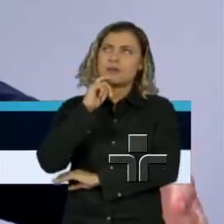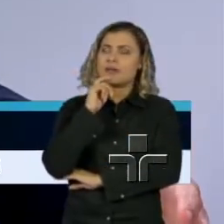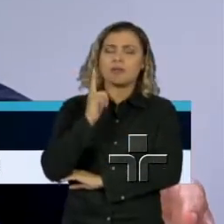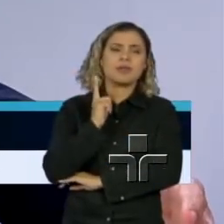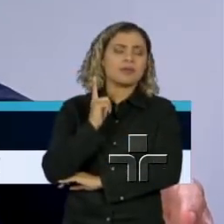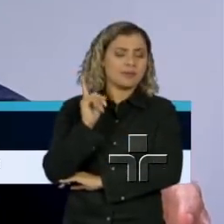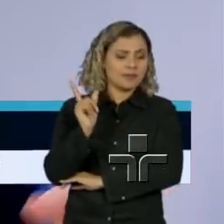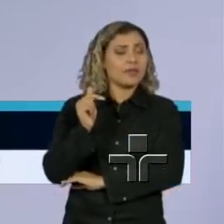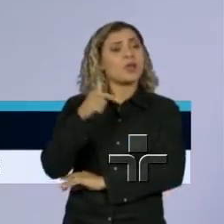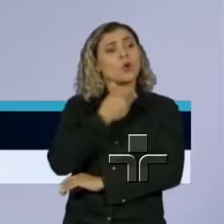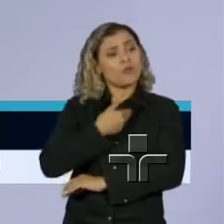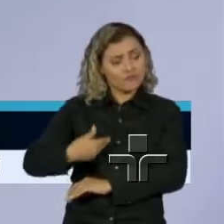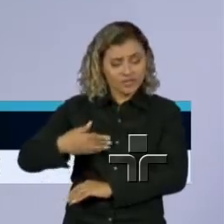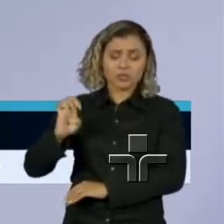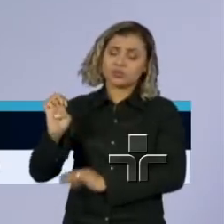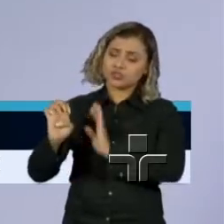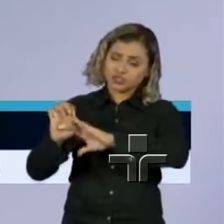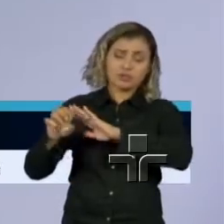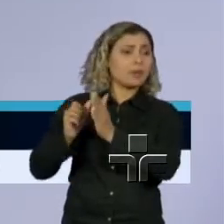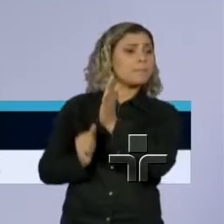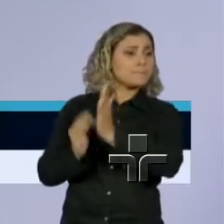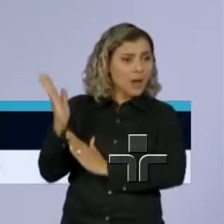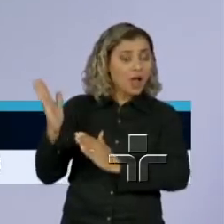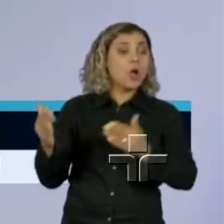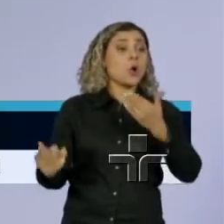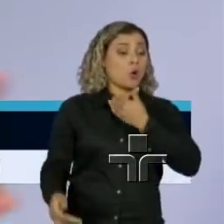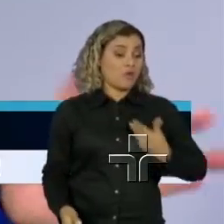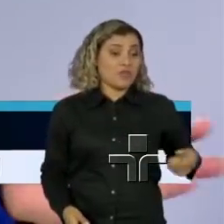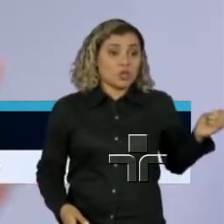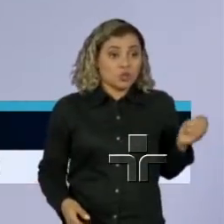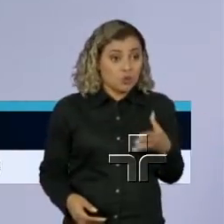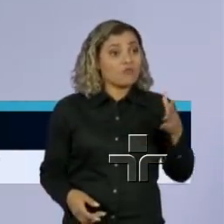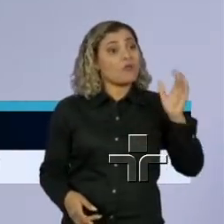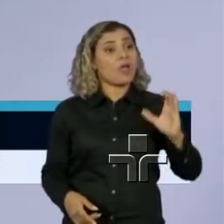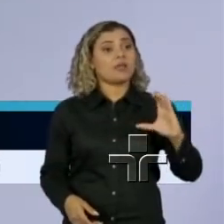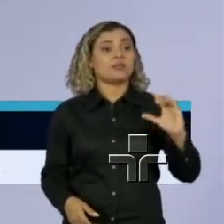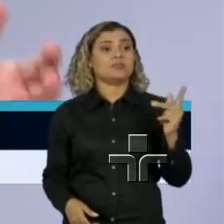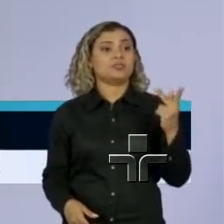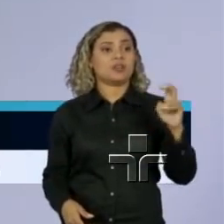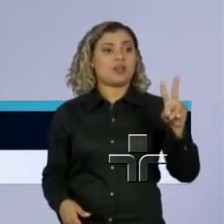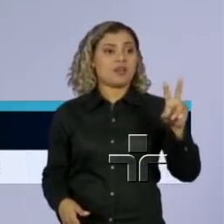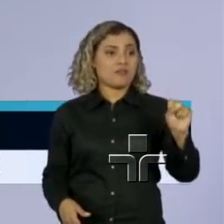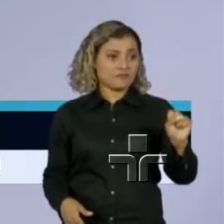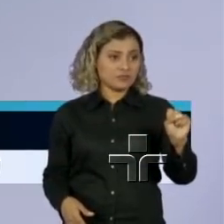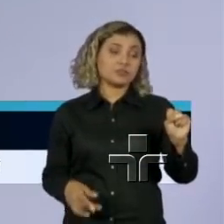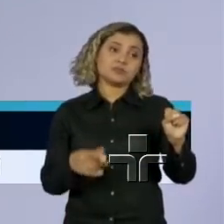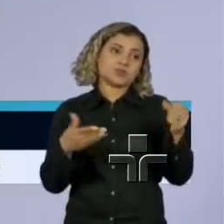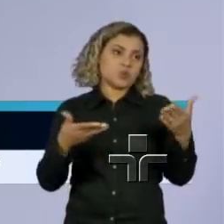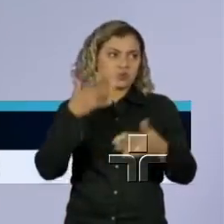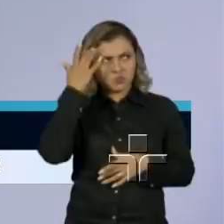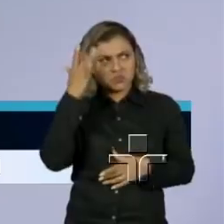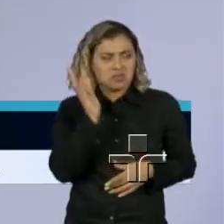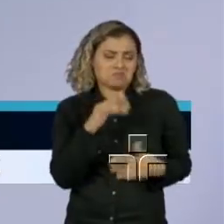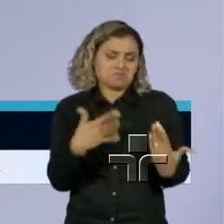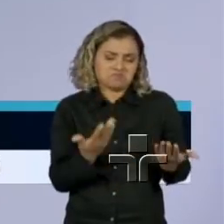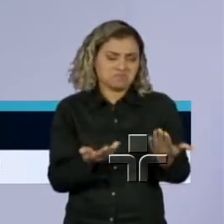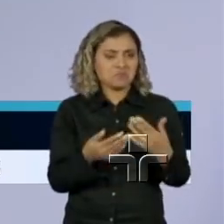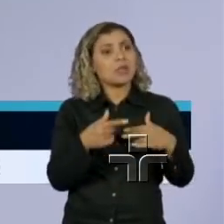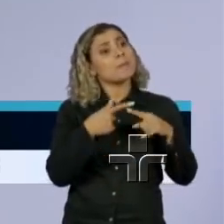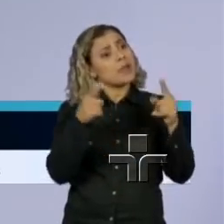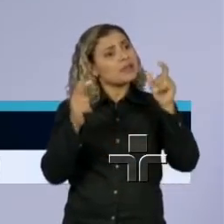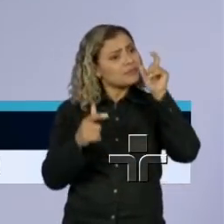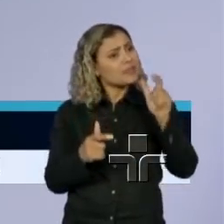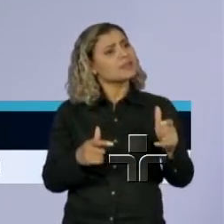é um governo de esquerda, e o governo que fica é um governo chavista, sei lá qual é a coloração que ele tem hoje, mas de qualquer forma é muito